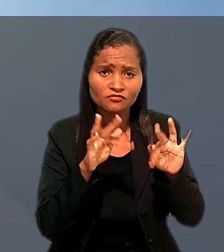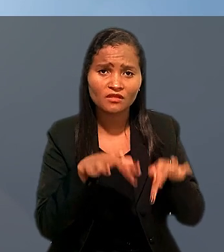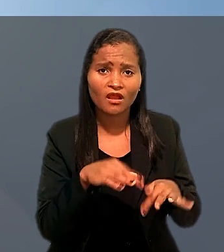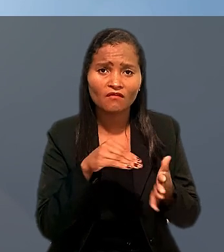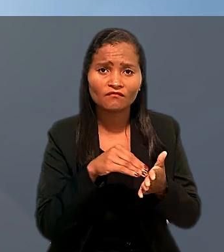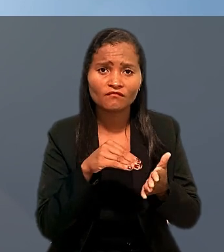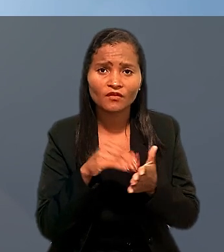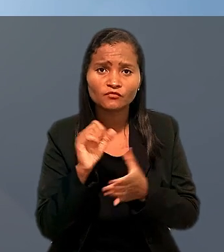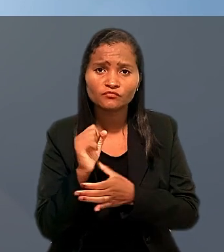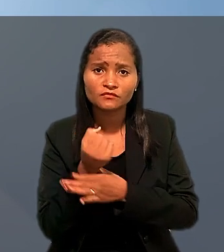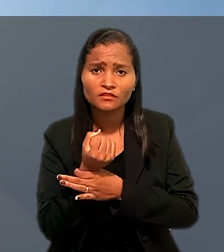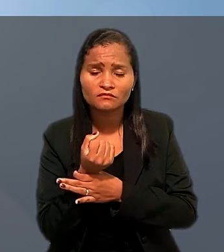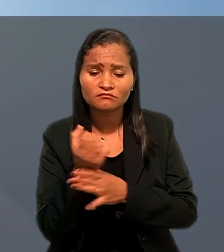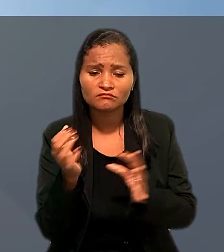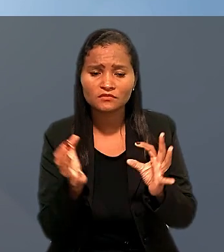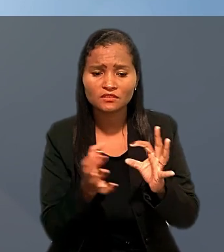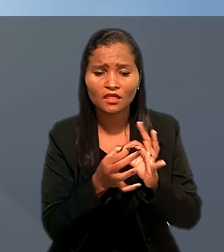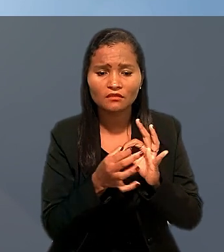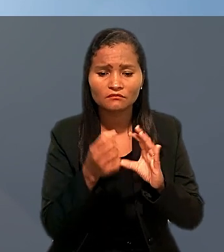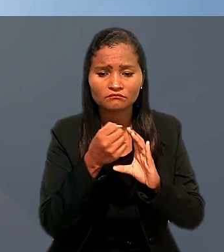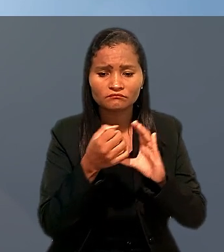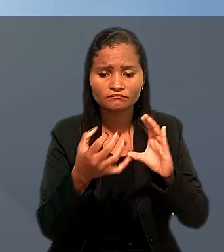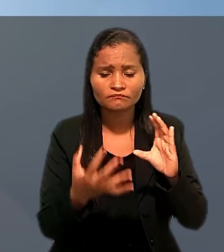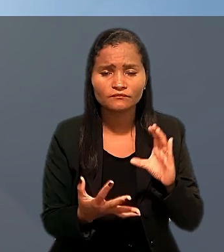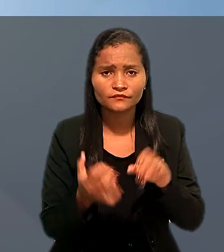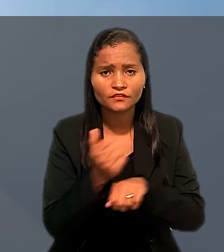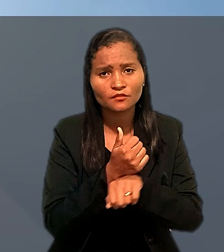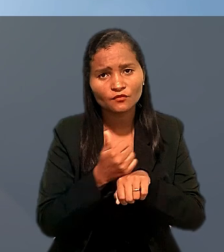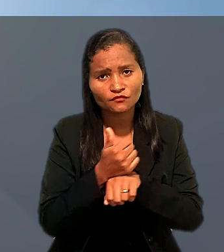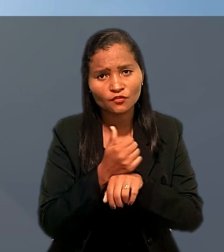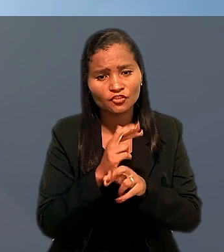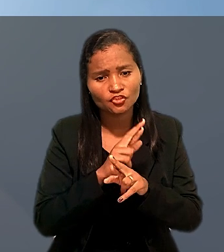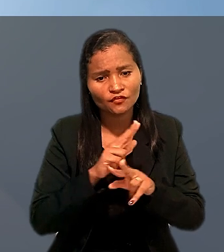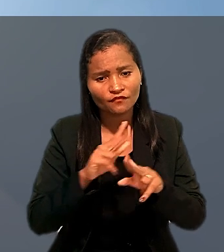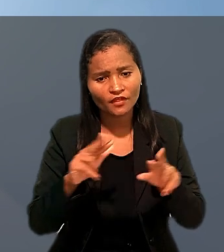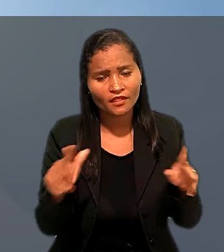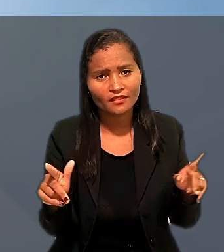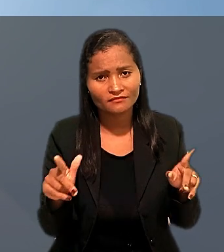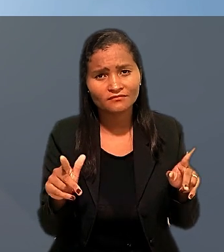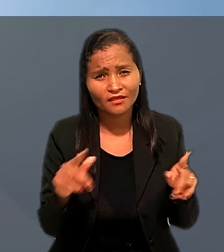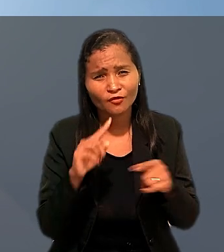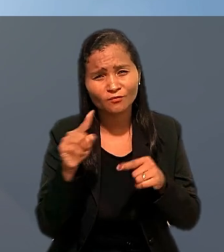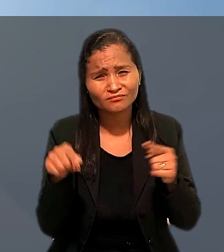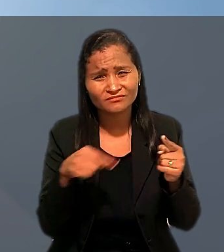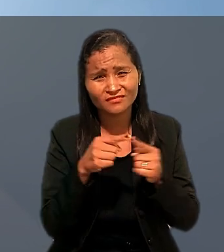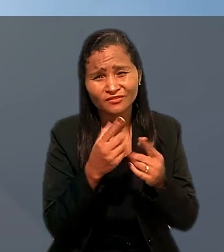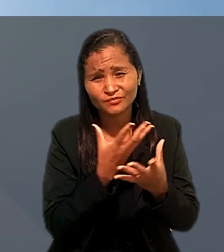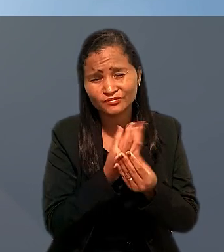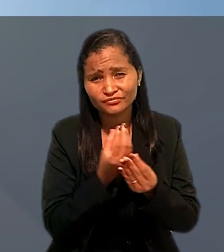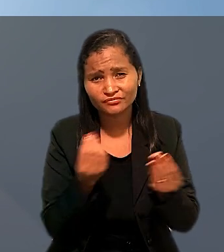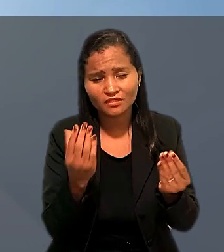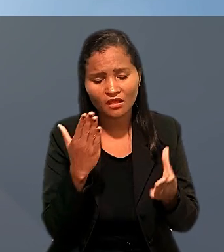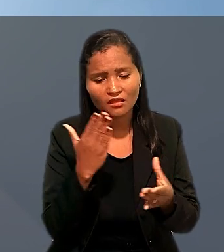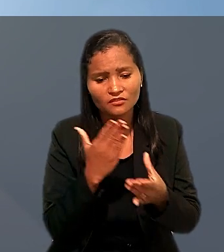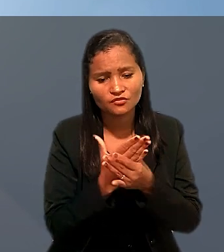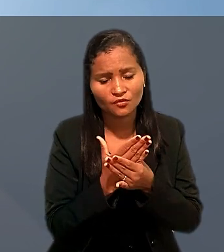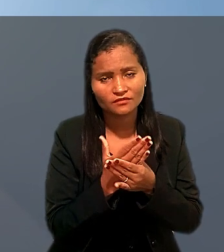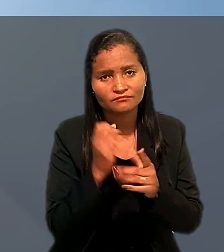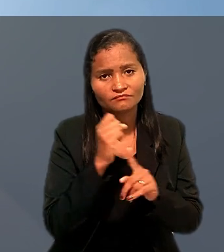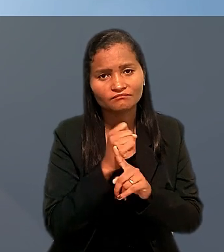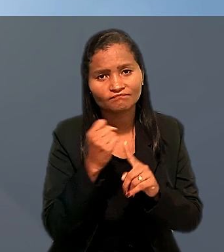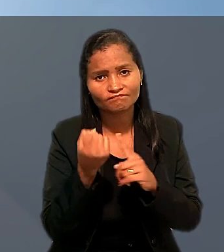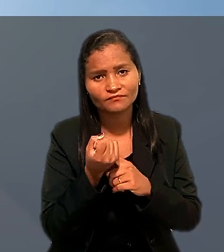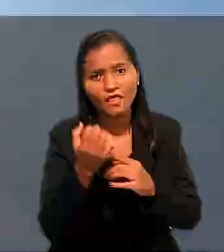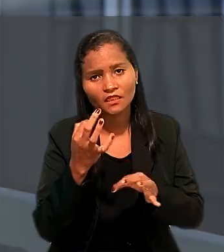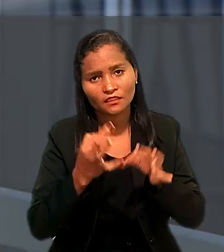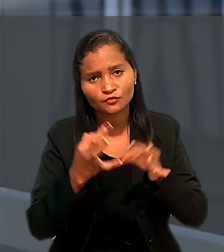a insegurança ligada à caracterização das funções diferenciadas, objeto de milhares de ações judiciais na Justiça